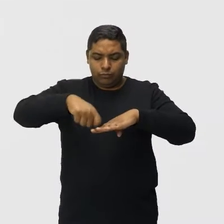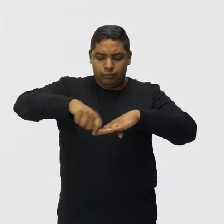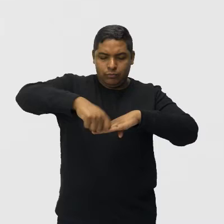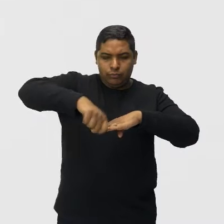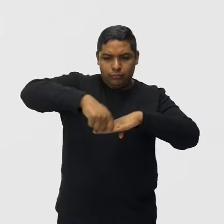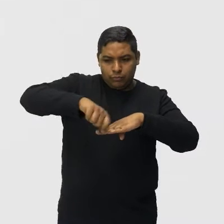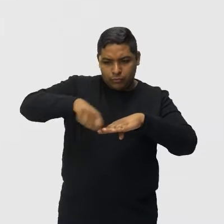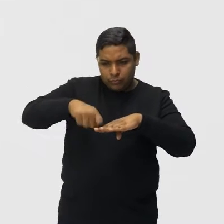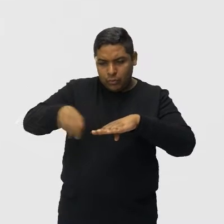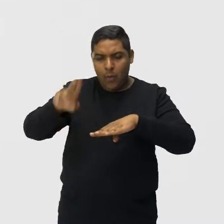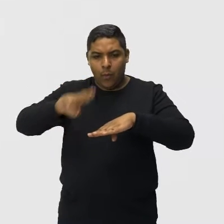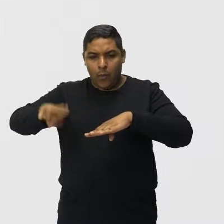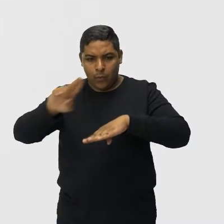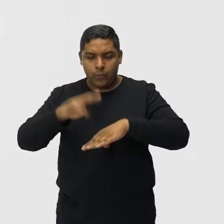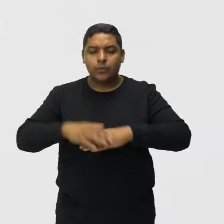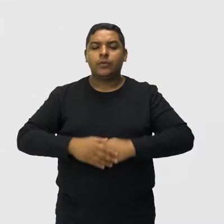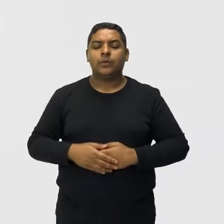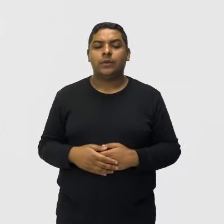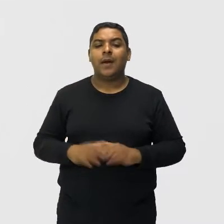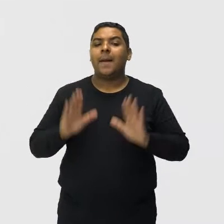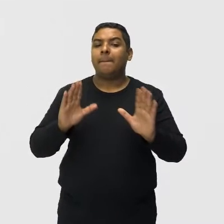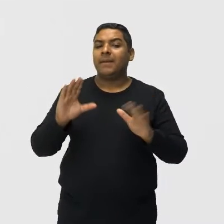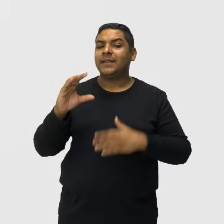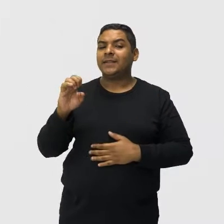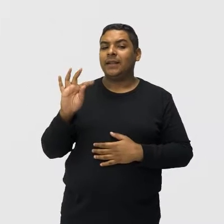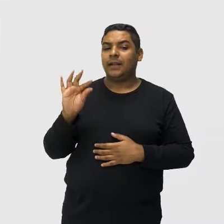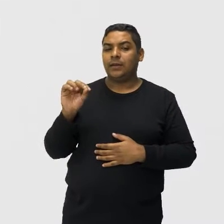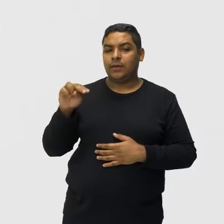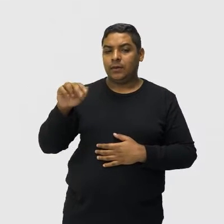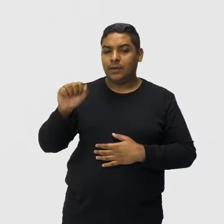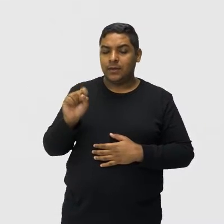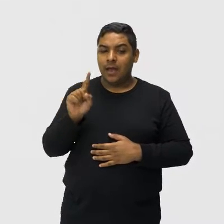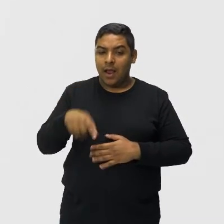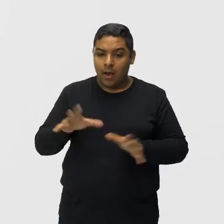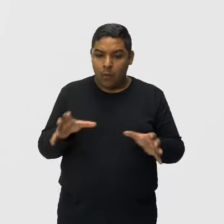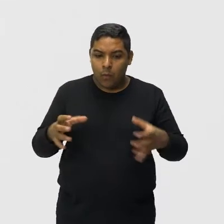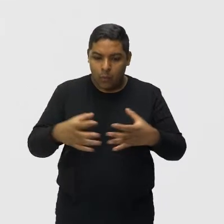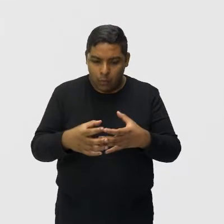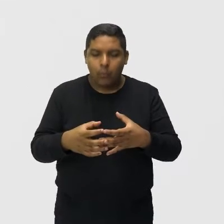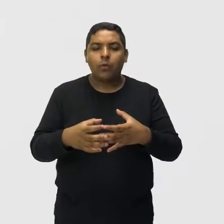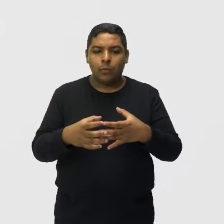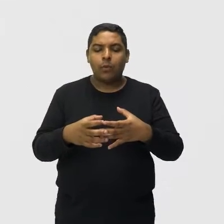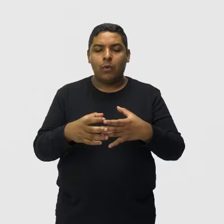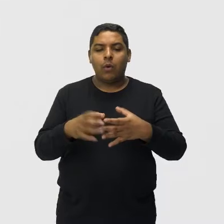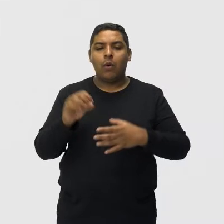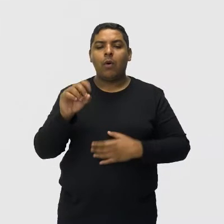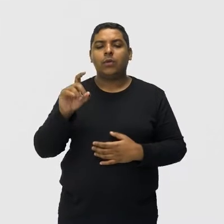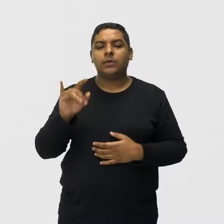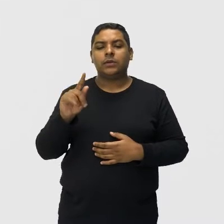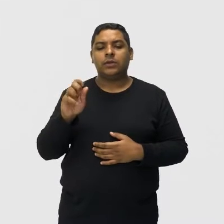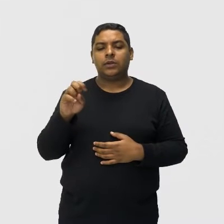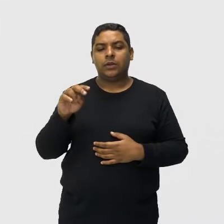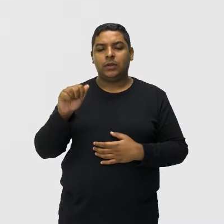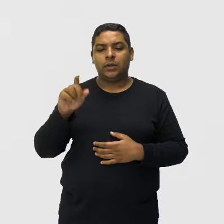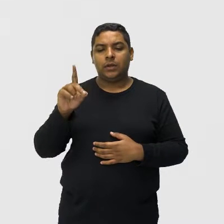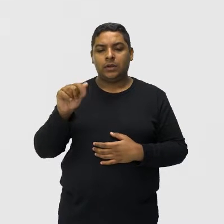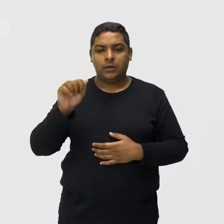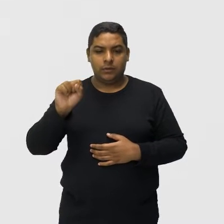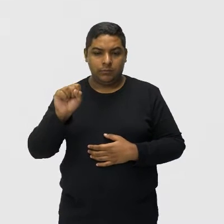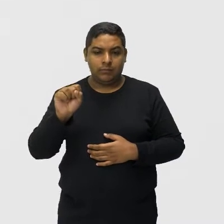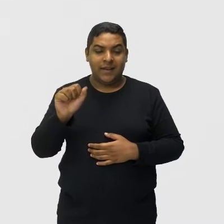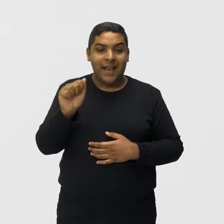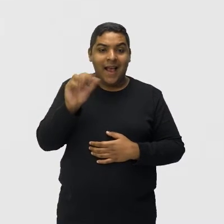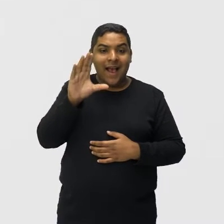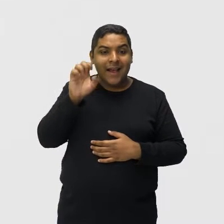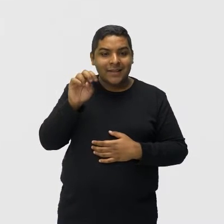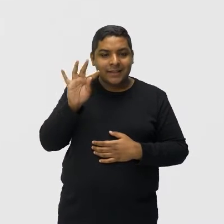mais. Só que as cetonas, na verdade, são um grupo de funções oxigenadas, tá? A acetona está dentro